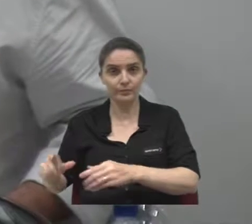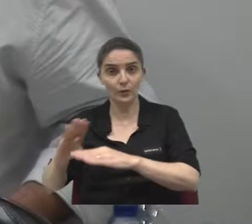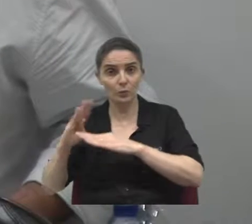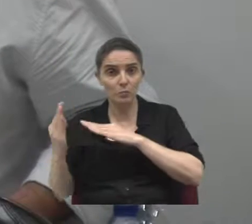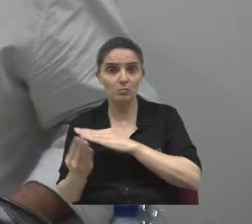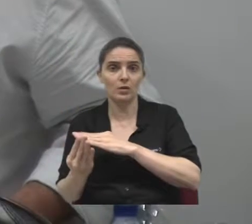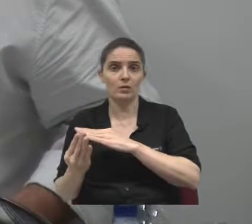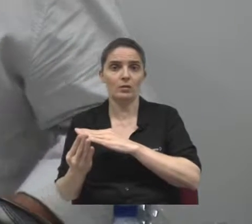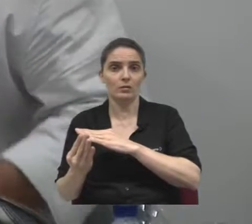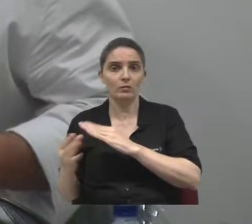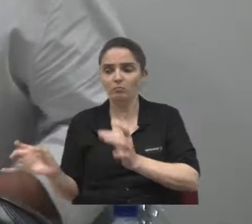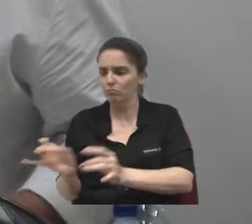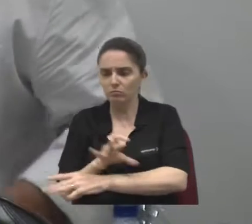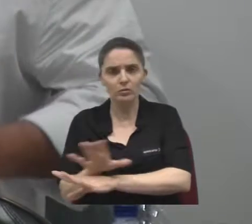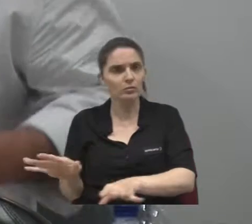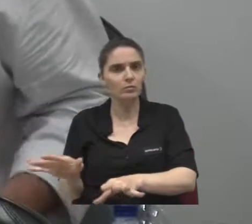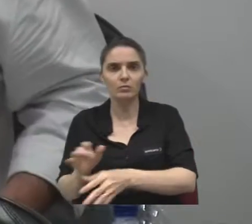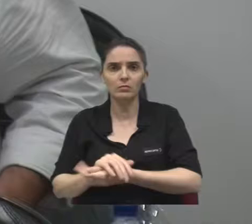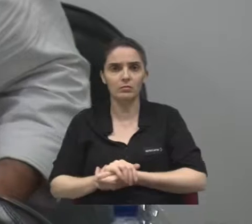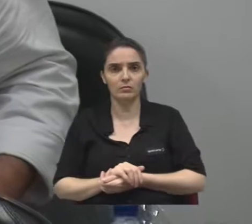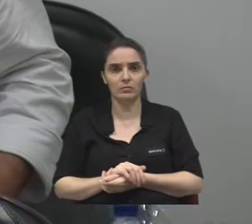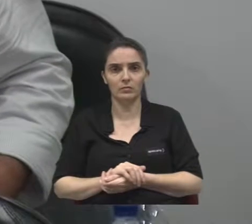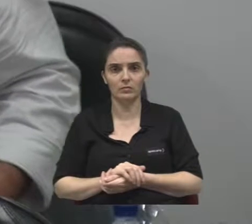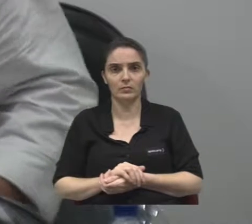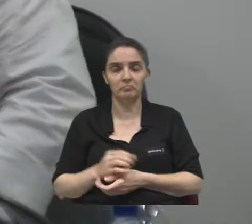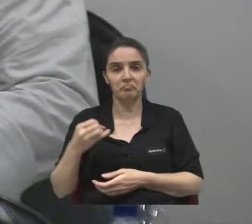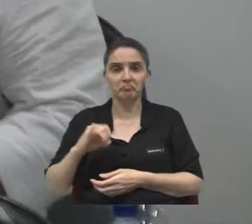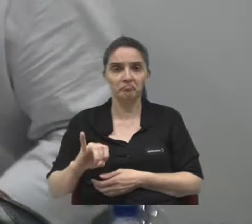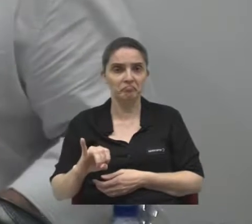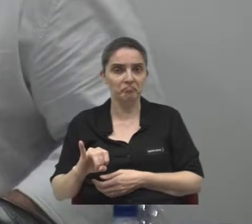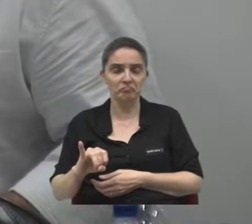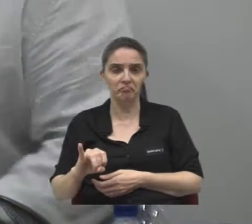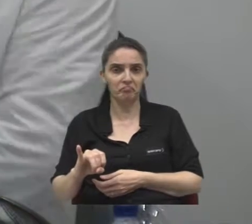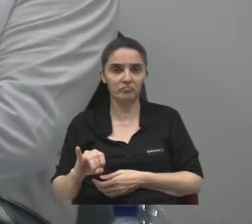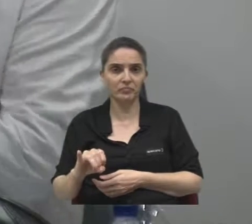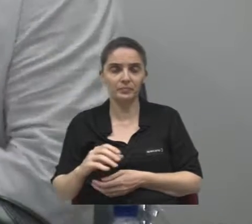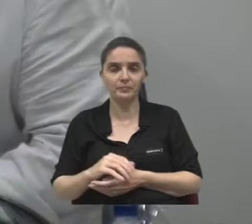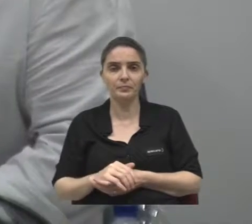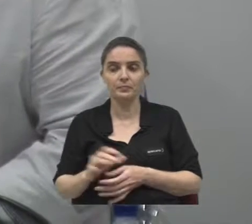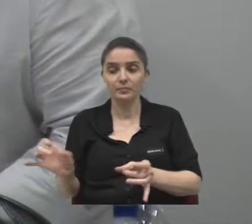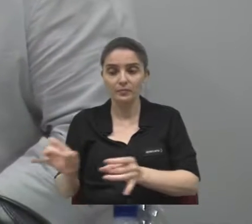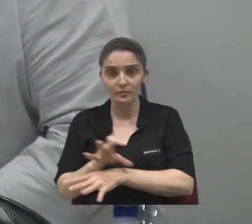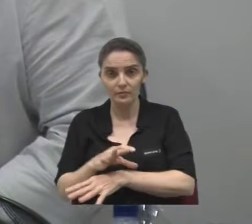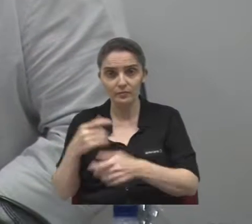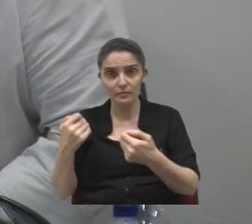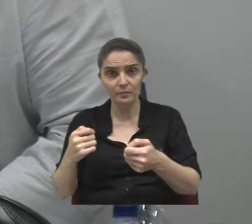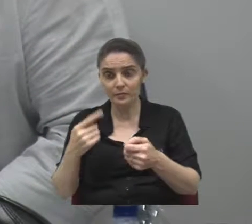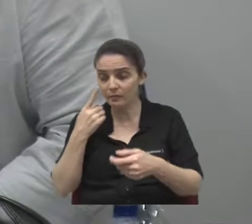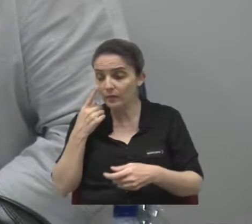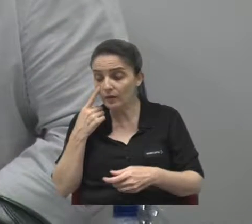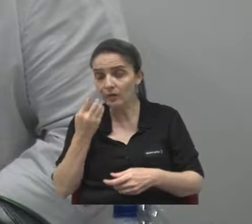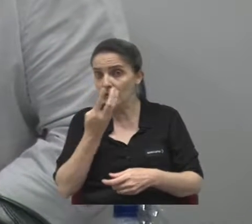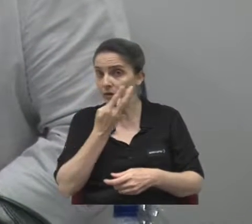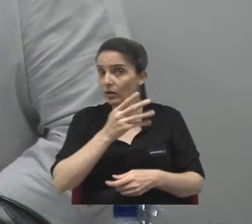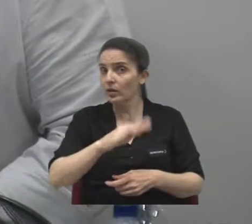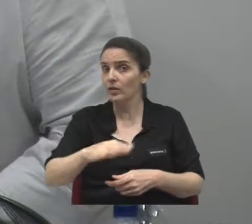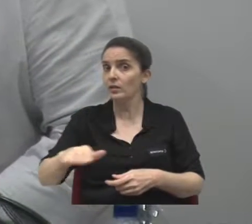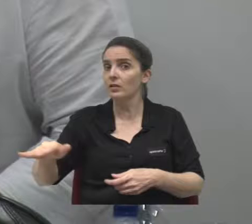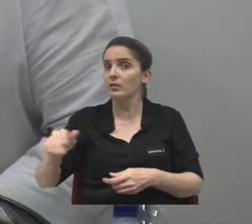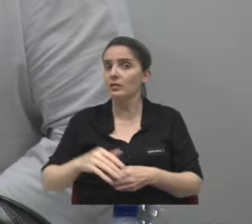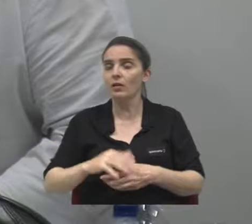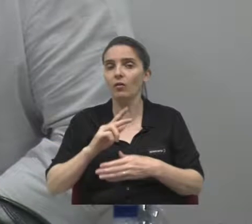formado. Se foi concluída a situação, nós temos que olhar para aquelas crianças. O Helder coloca aqui